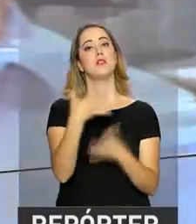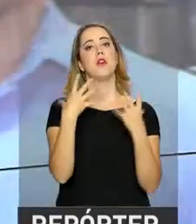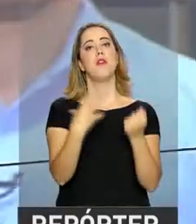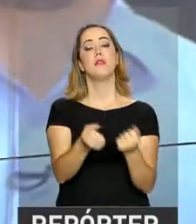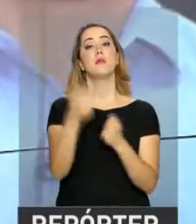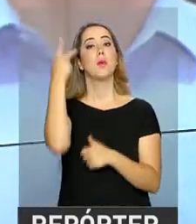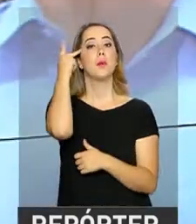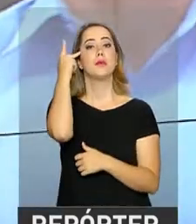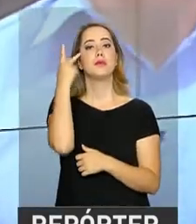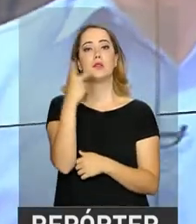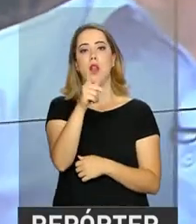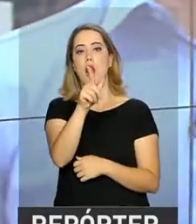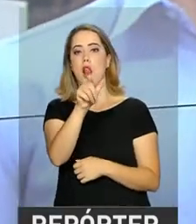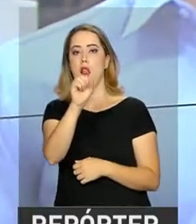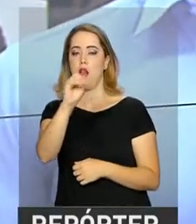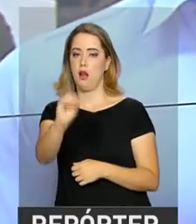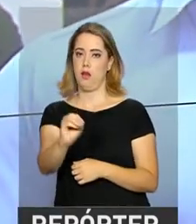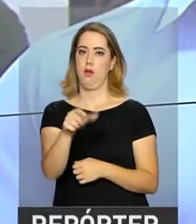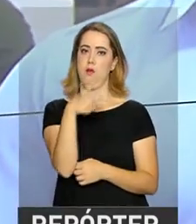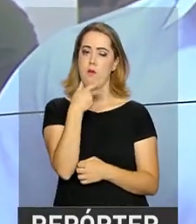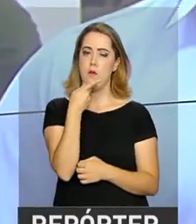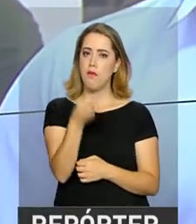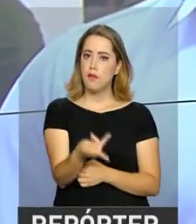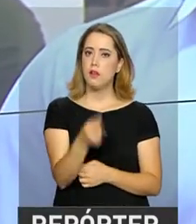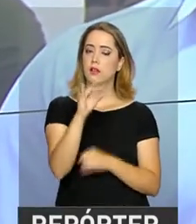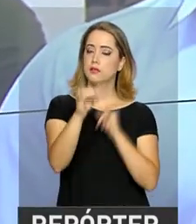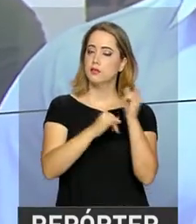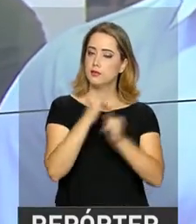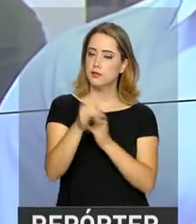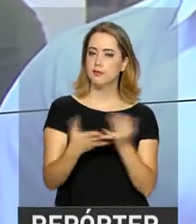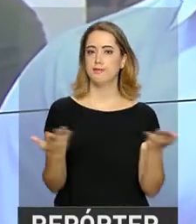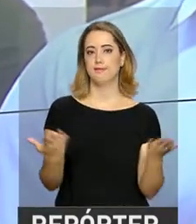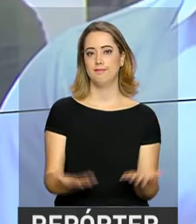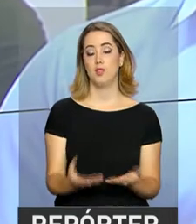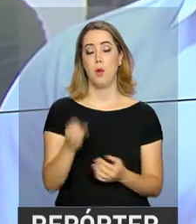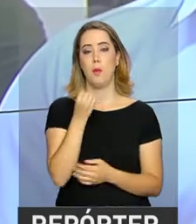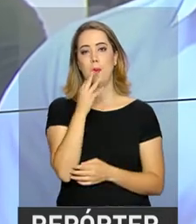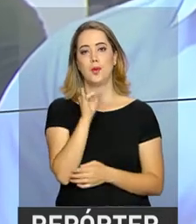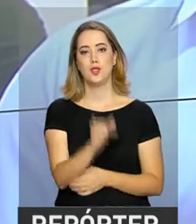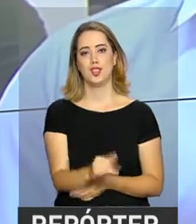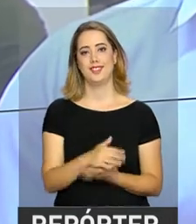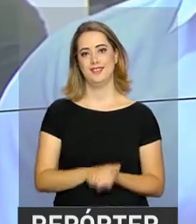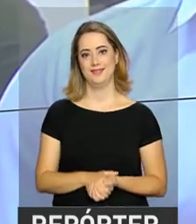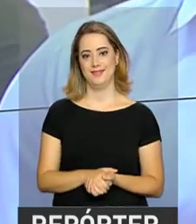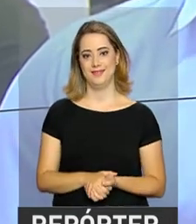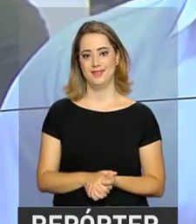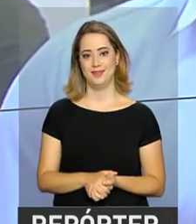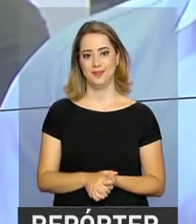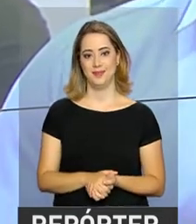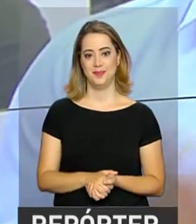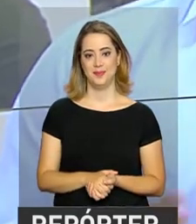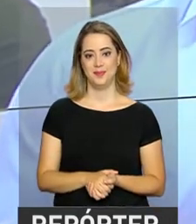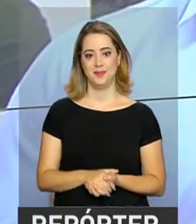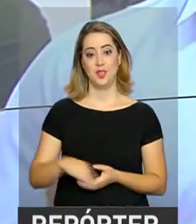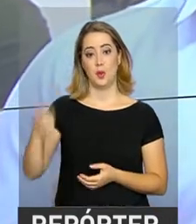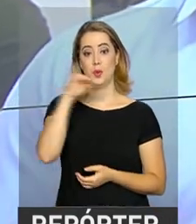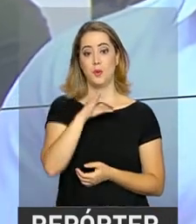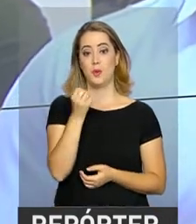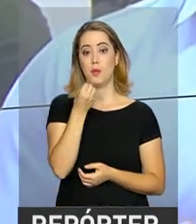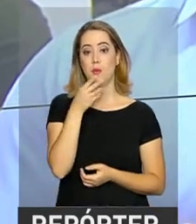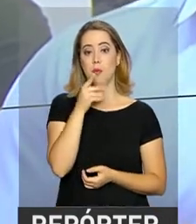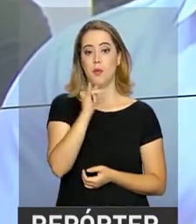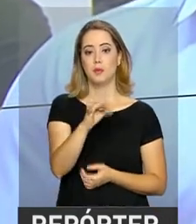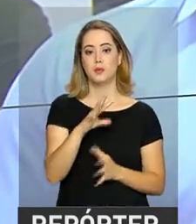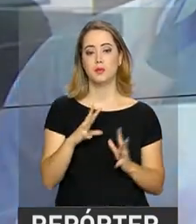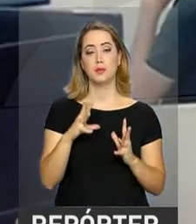repórter leonardo meira que tem mais informações pra gente olhar bom dia bom dia leandro bom